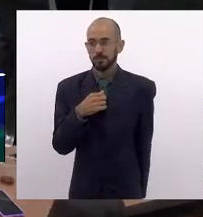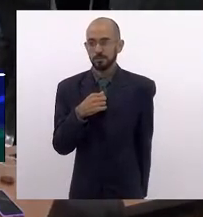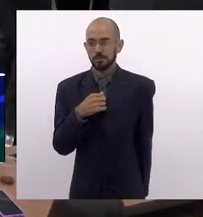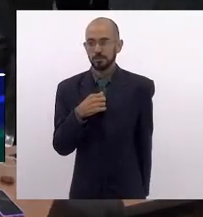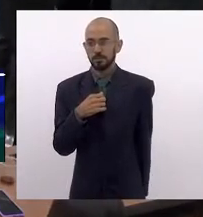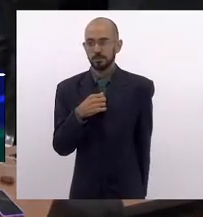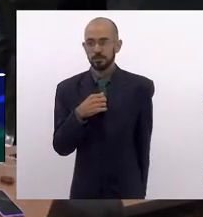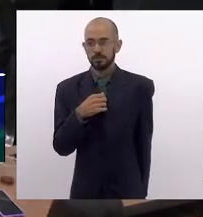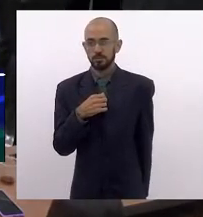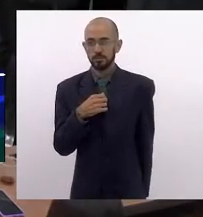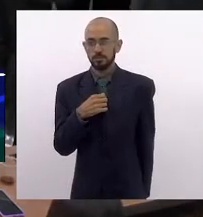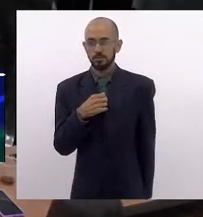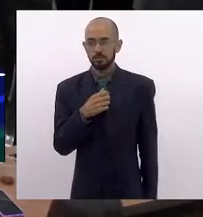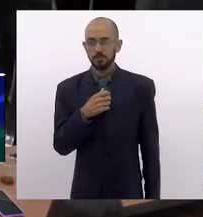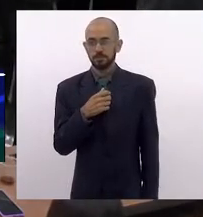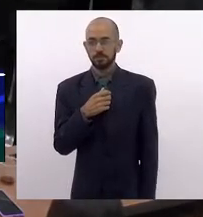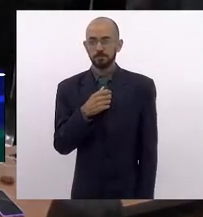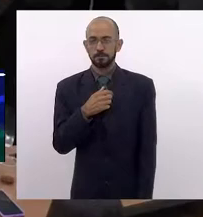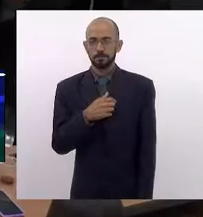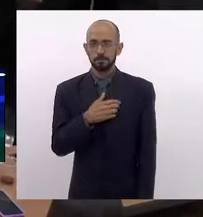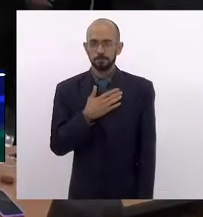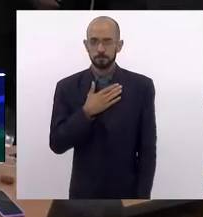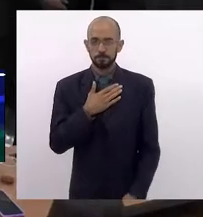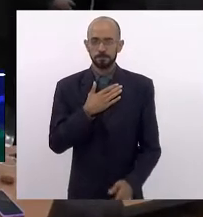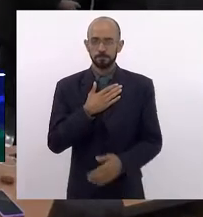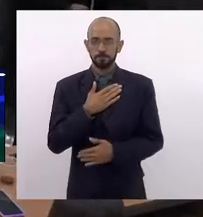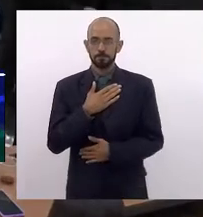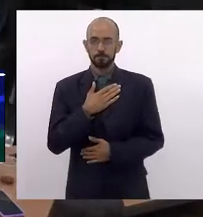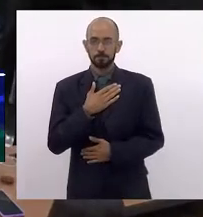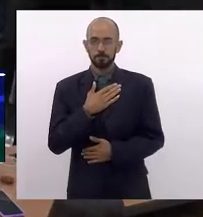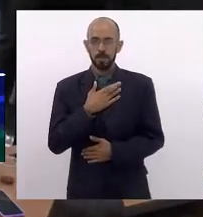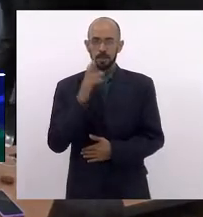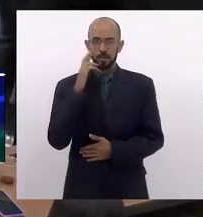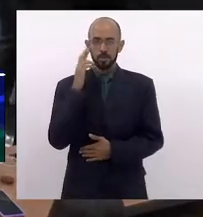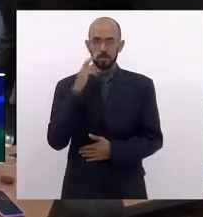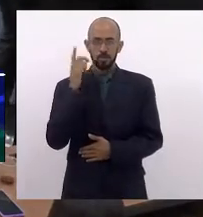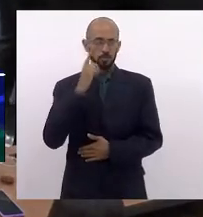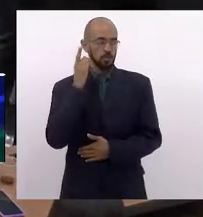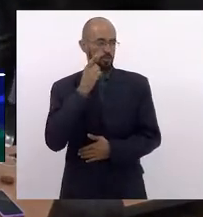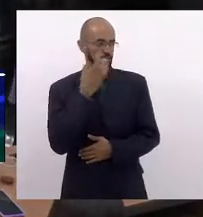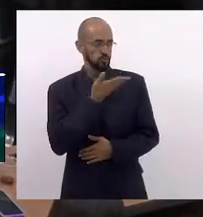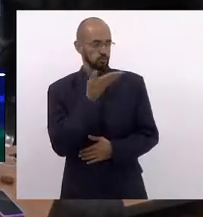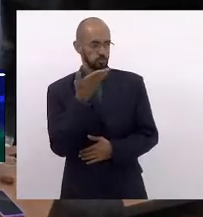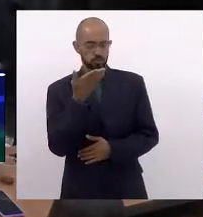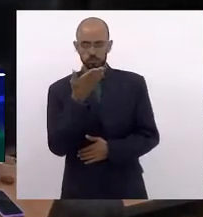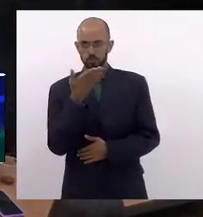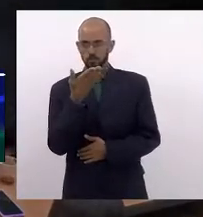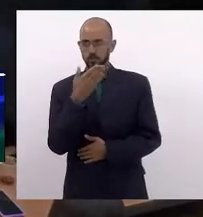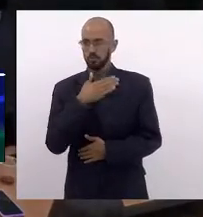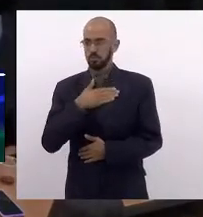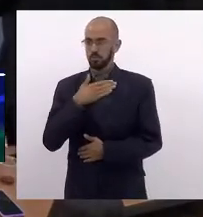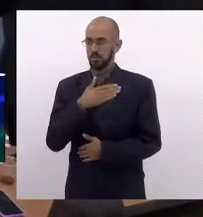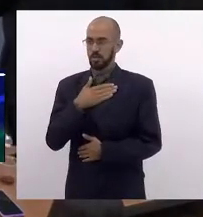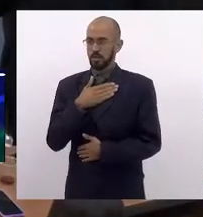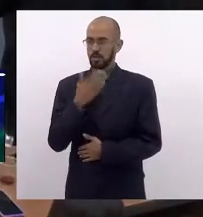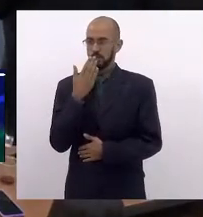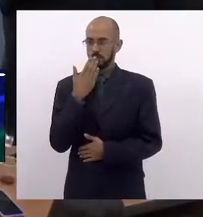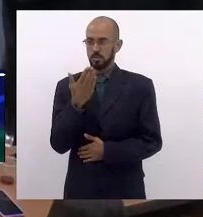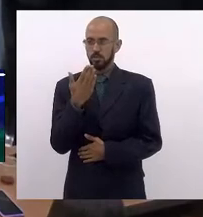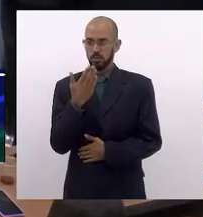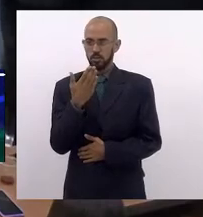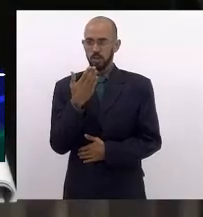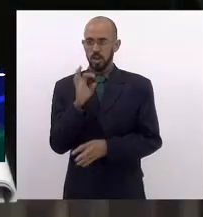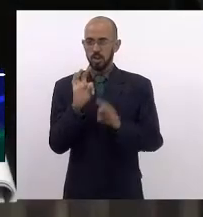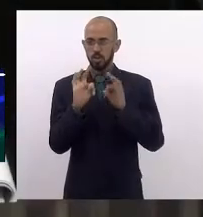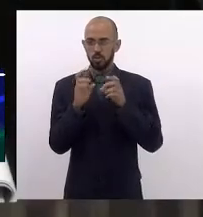o pé primeiro aquela novos Deputados e eu gostei de pedir Olá